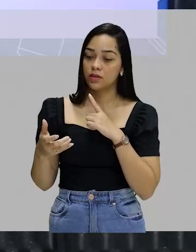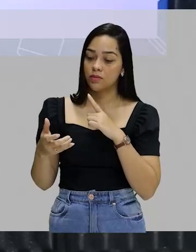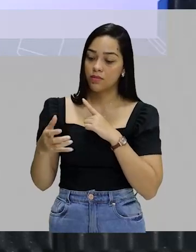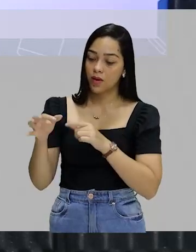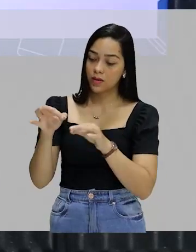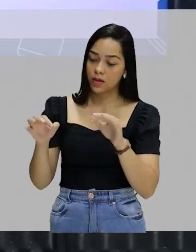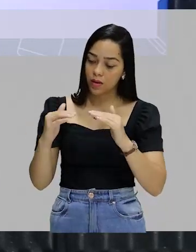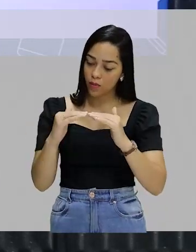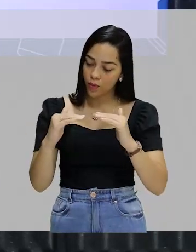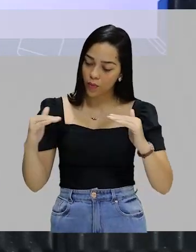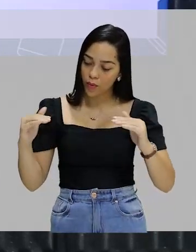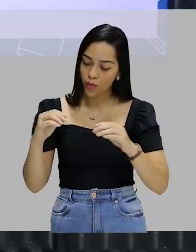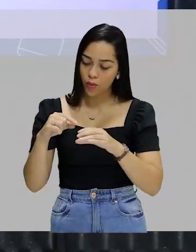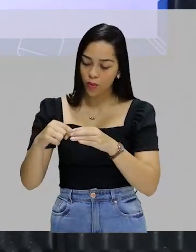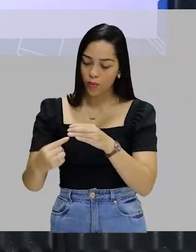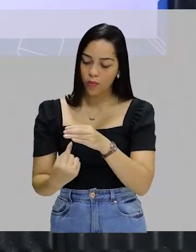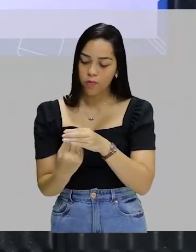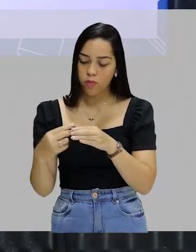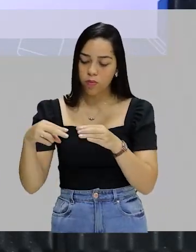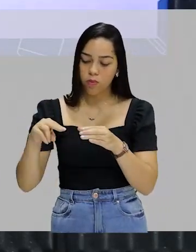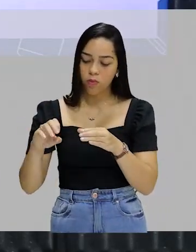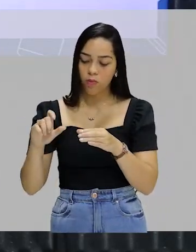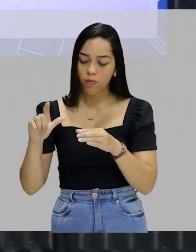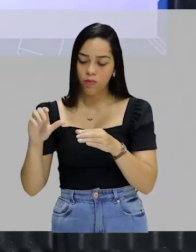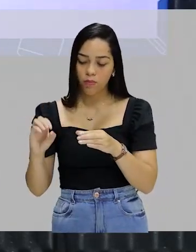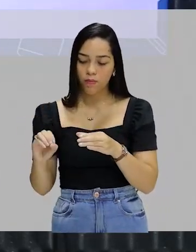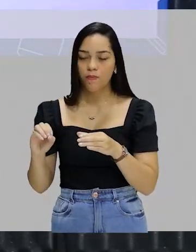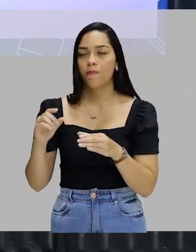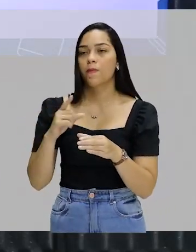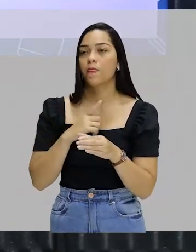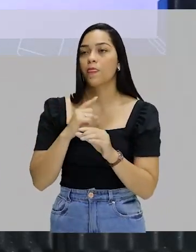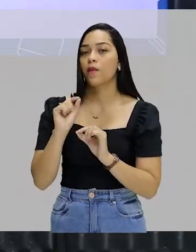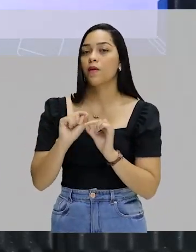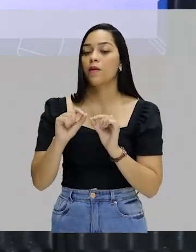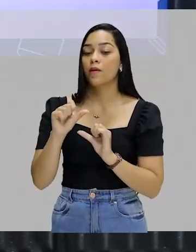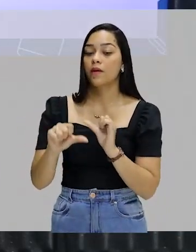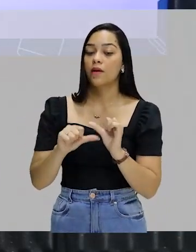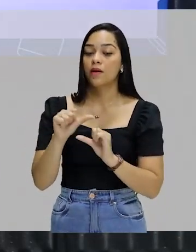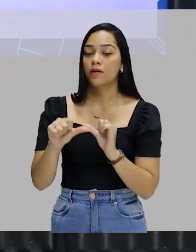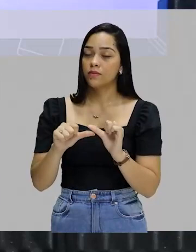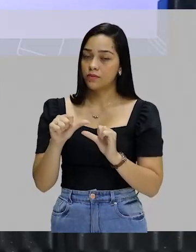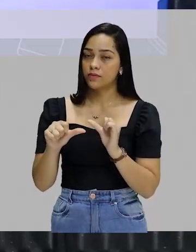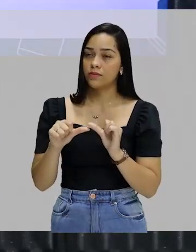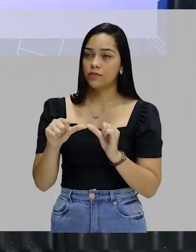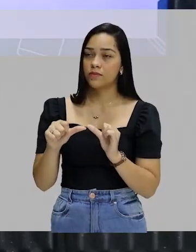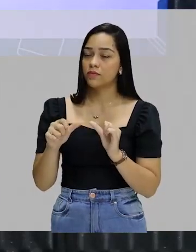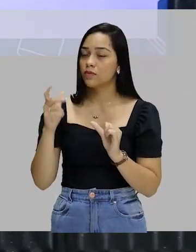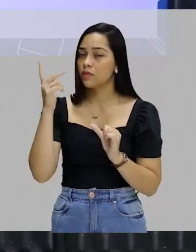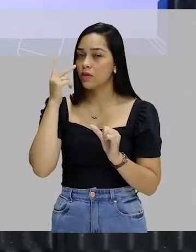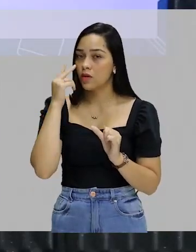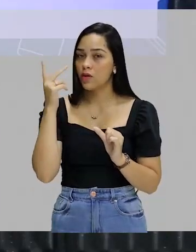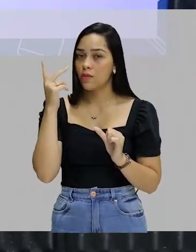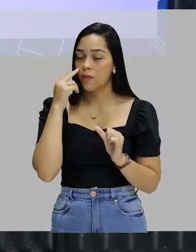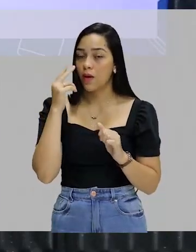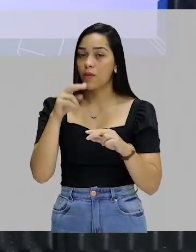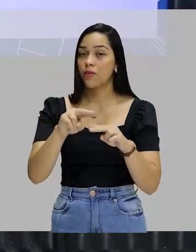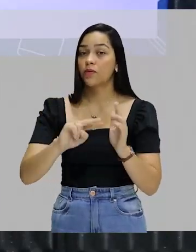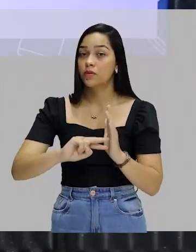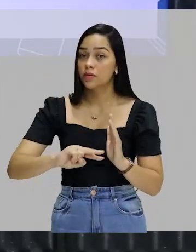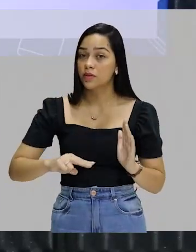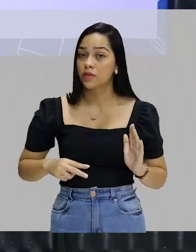núcleo. Ao emitir radiação, o átomo pai sofre uma transmutação natural, ou